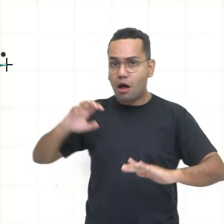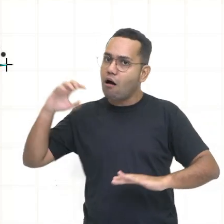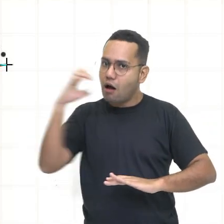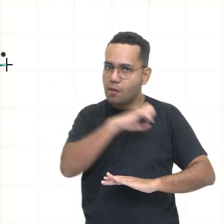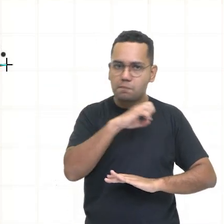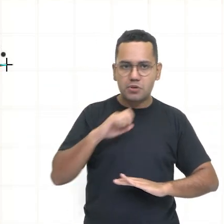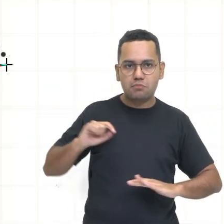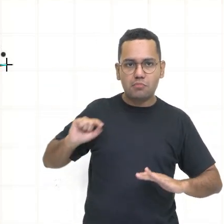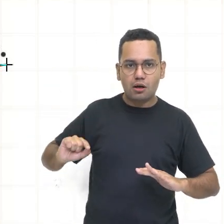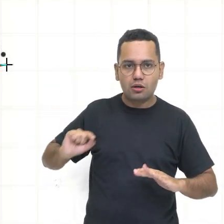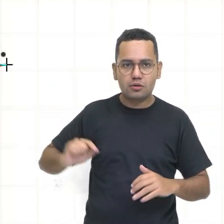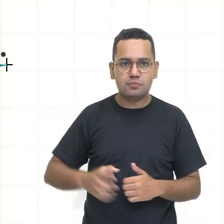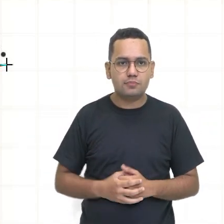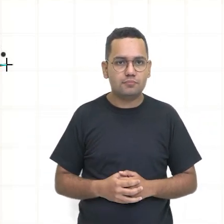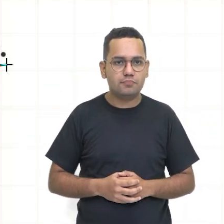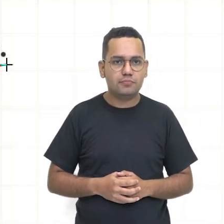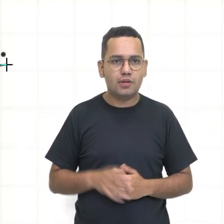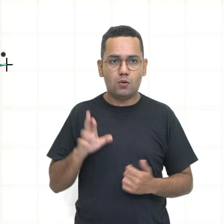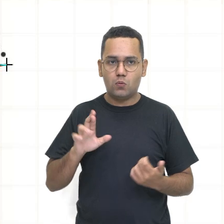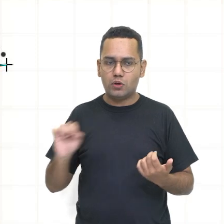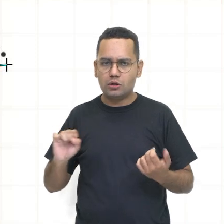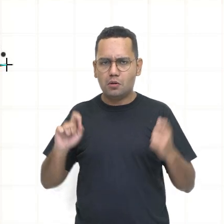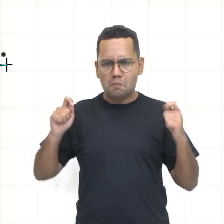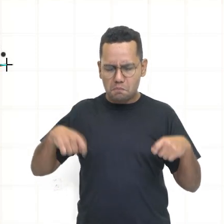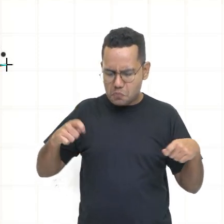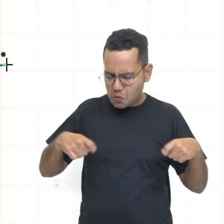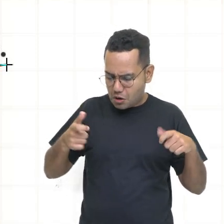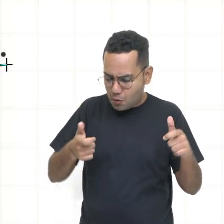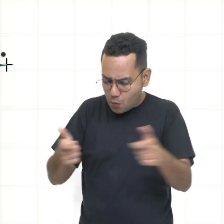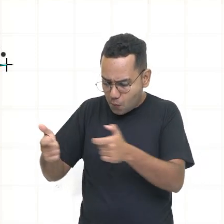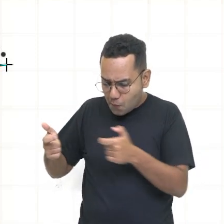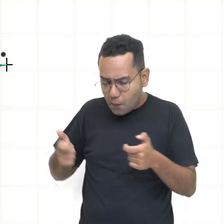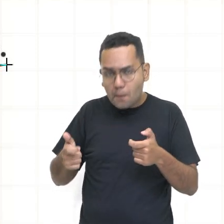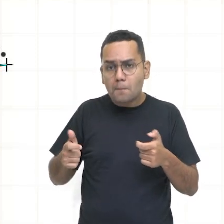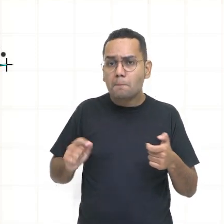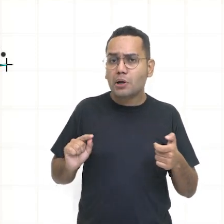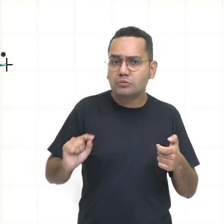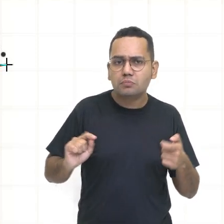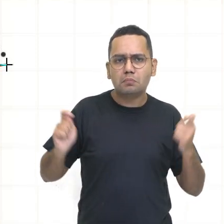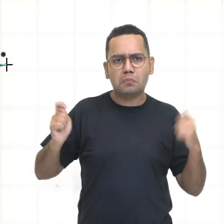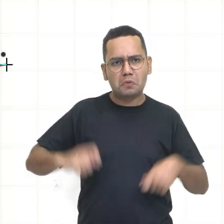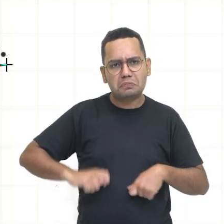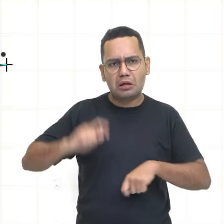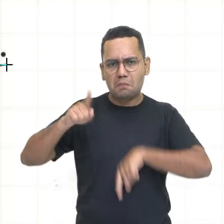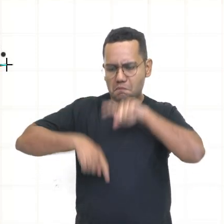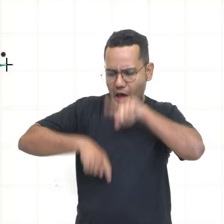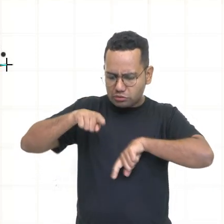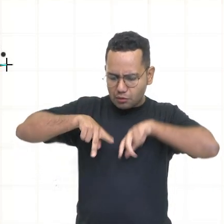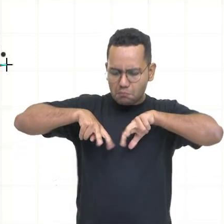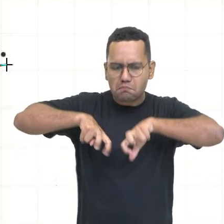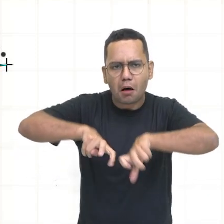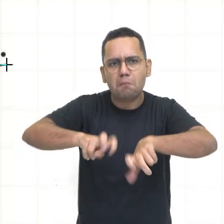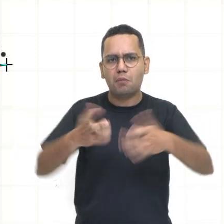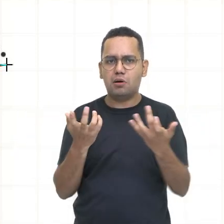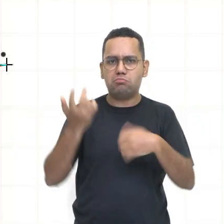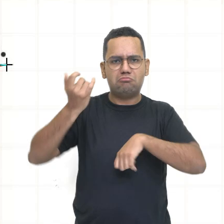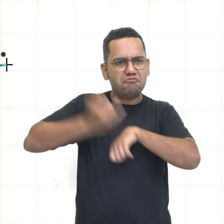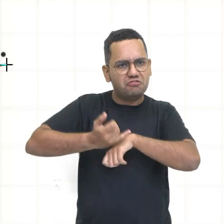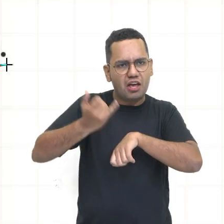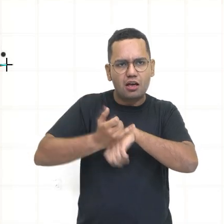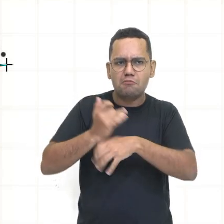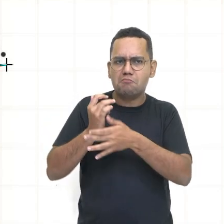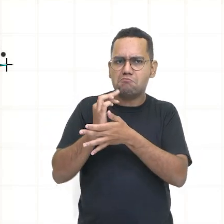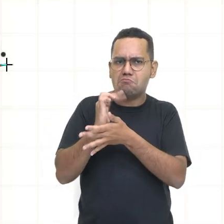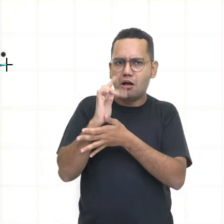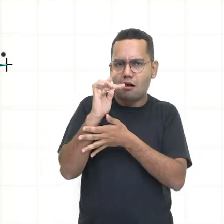para que nós consigamos ter aquele território para termos ali matéria-prima, termos ali minério, termos